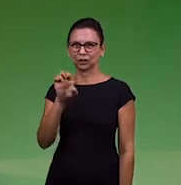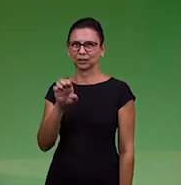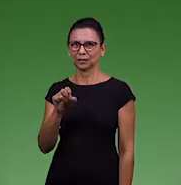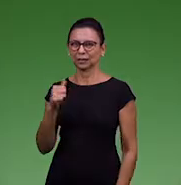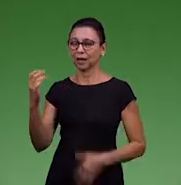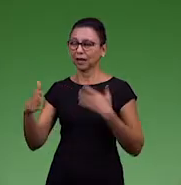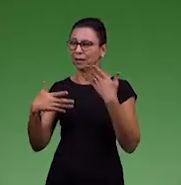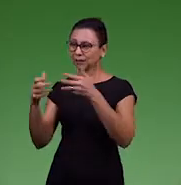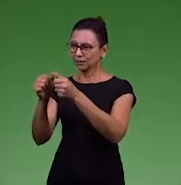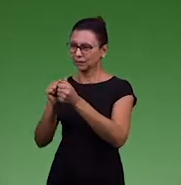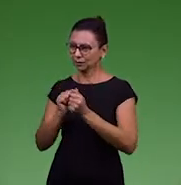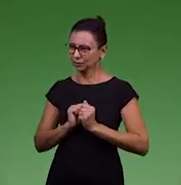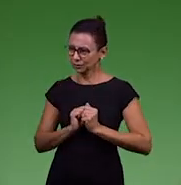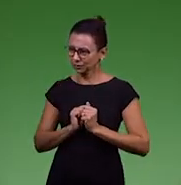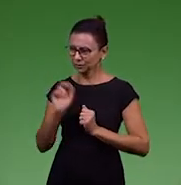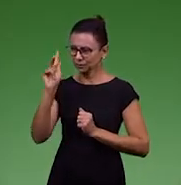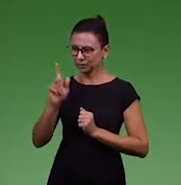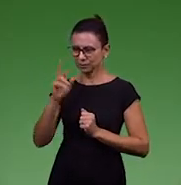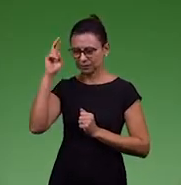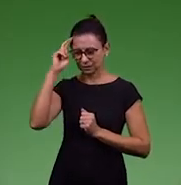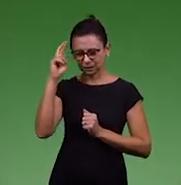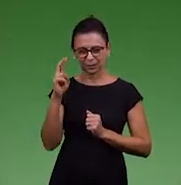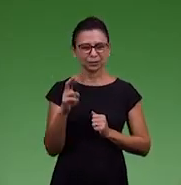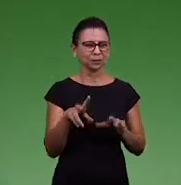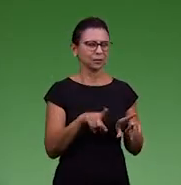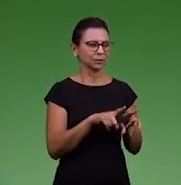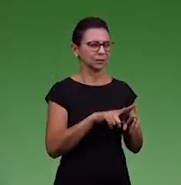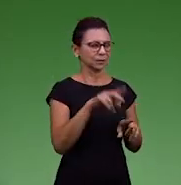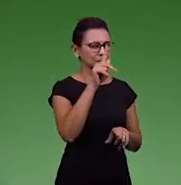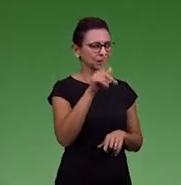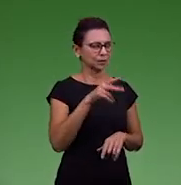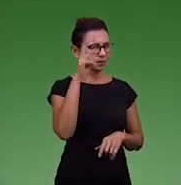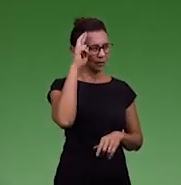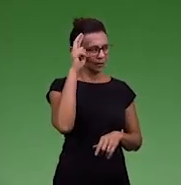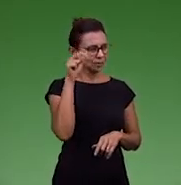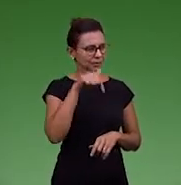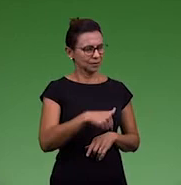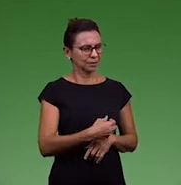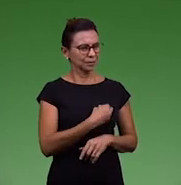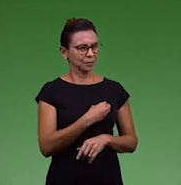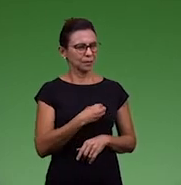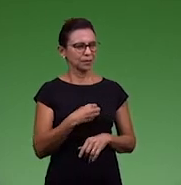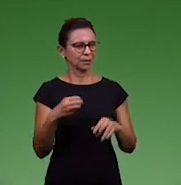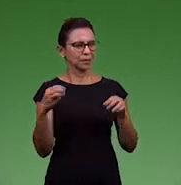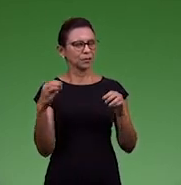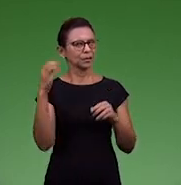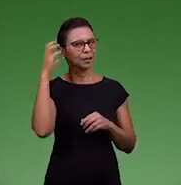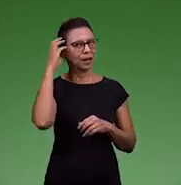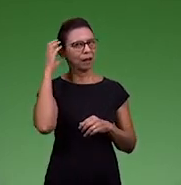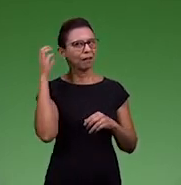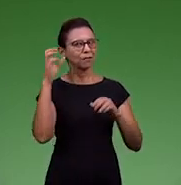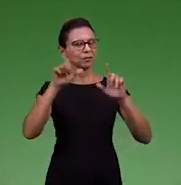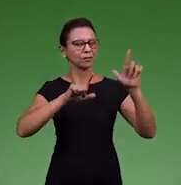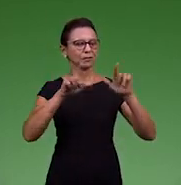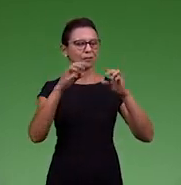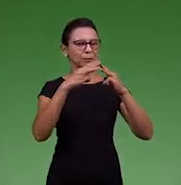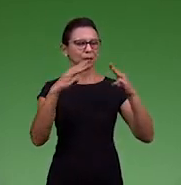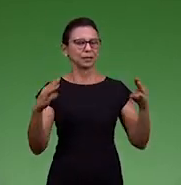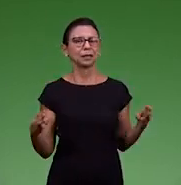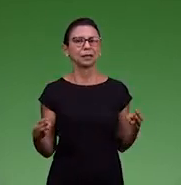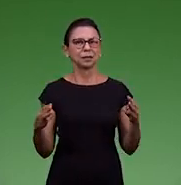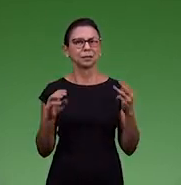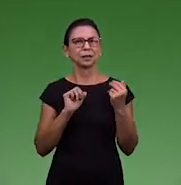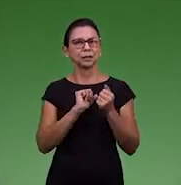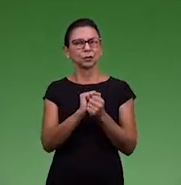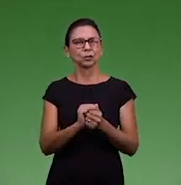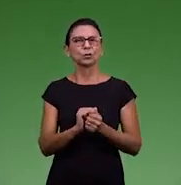vez. Paz do Senhor, muita satisfação estar de volta aqui na Rádio e TV Web Manaim para juntos transmitir a palavra de Deus